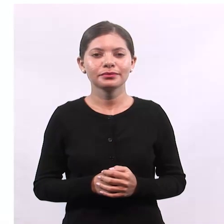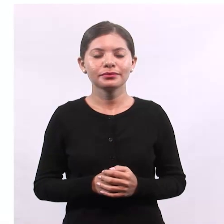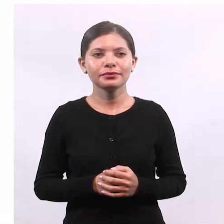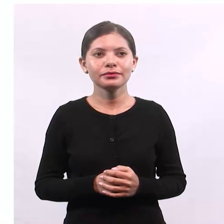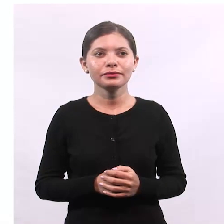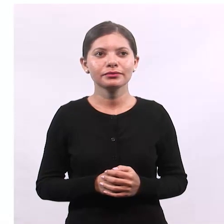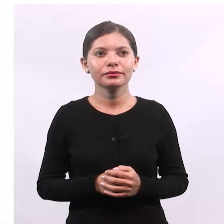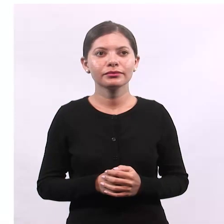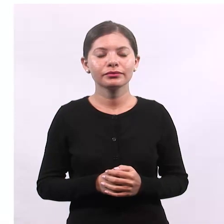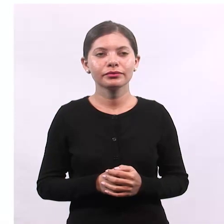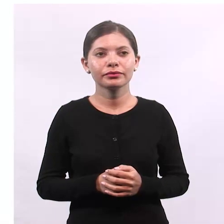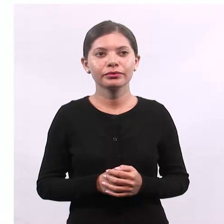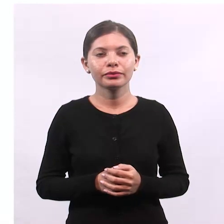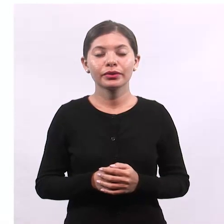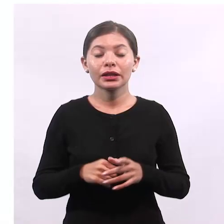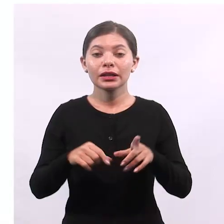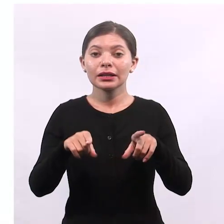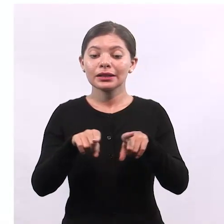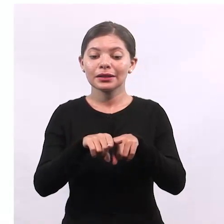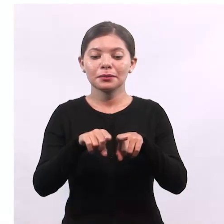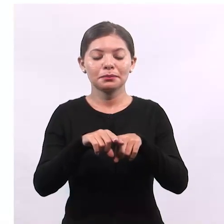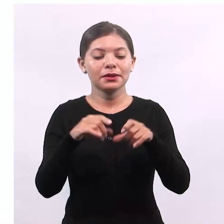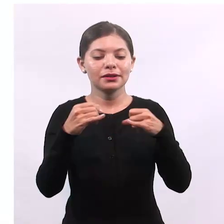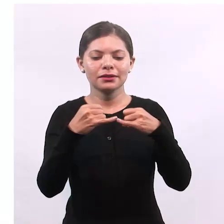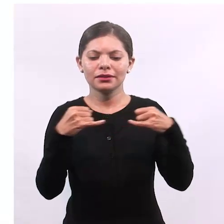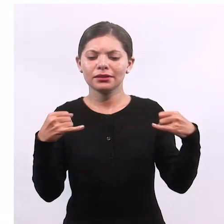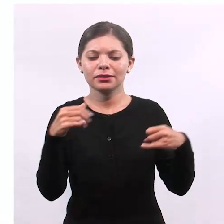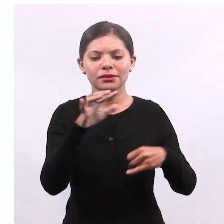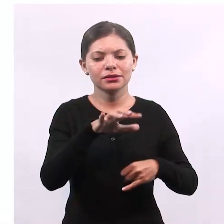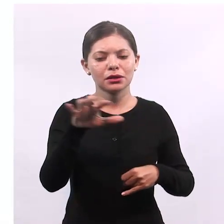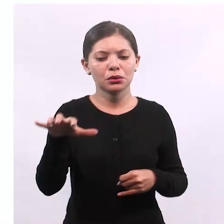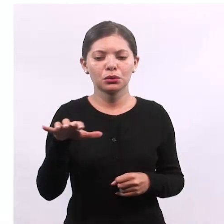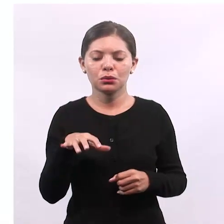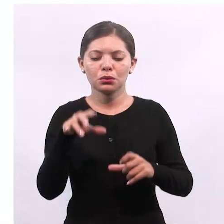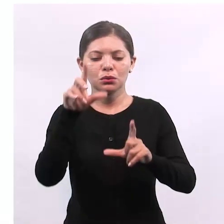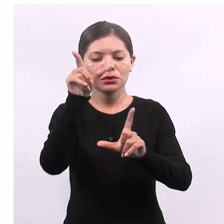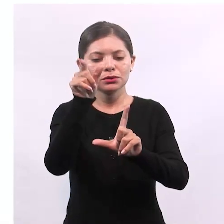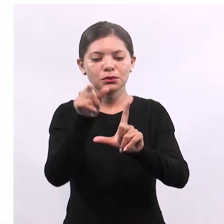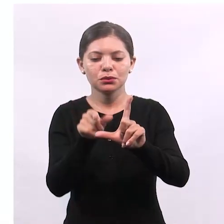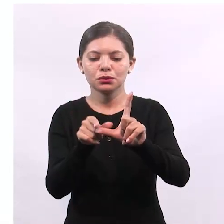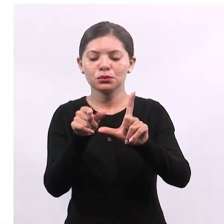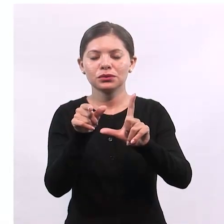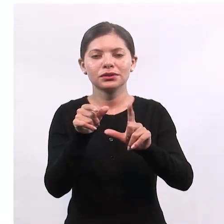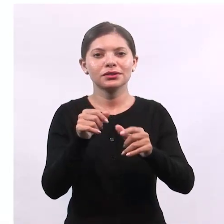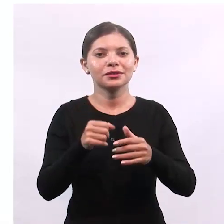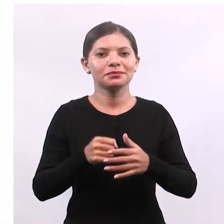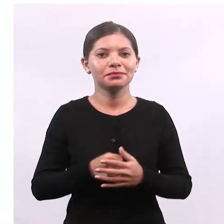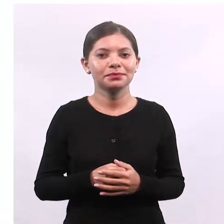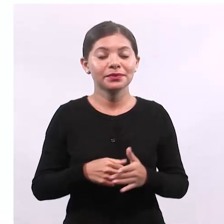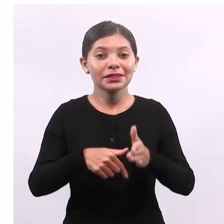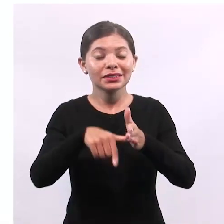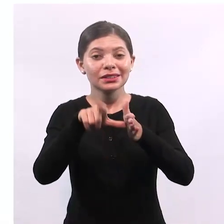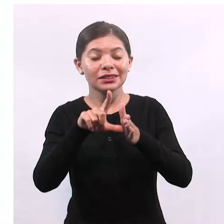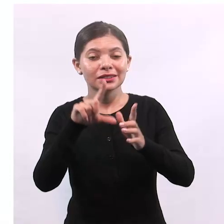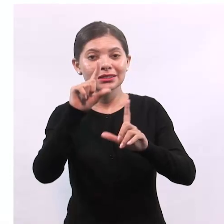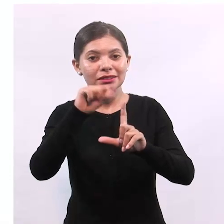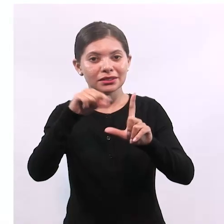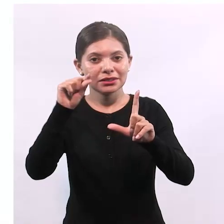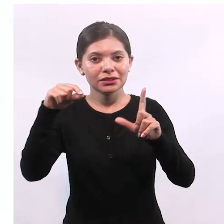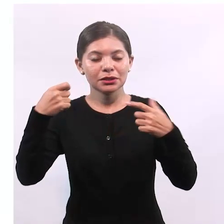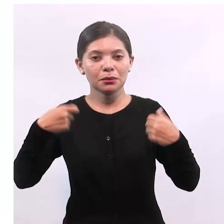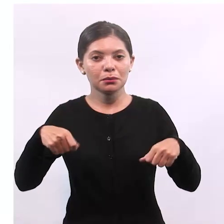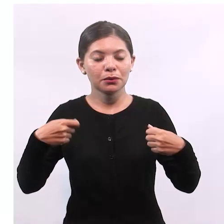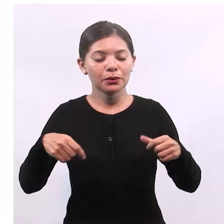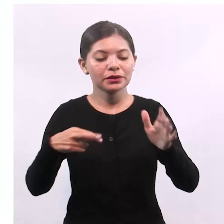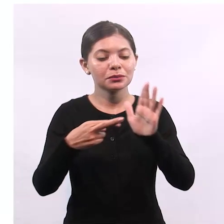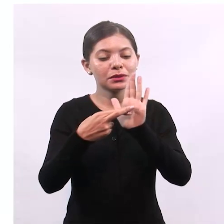além dos desses gráficos comuns linha de setores de colunas e barras vimos na aula